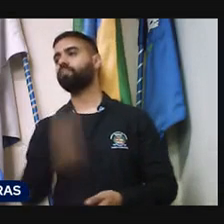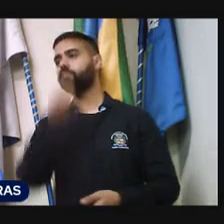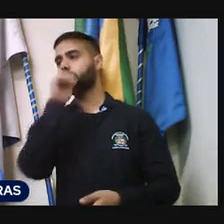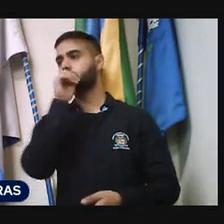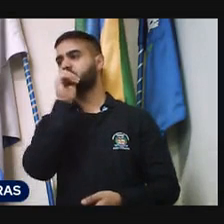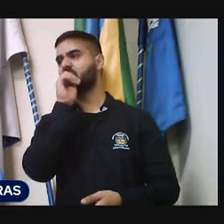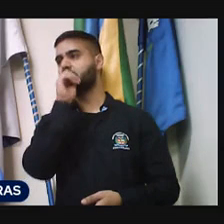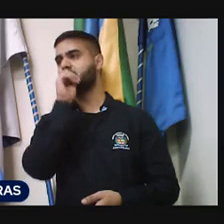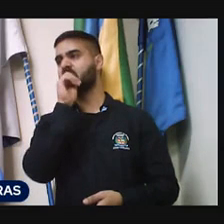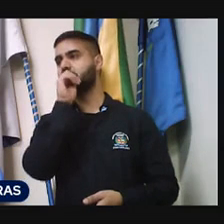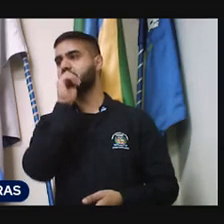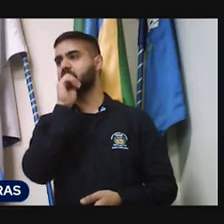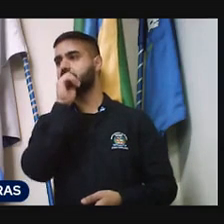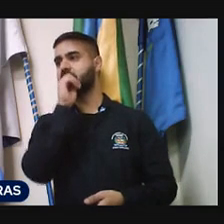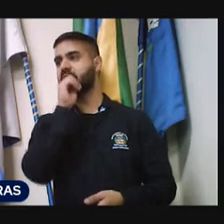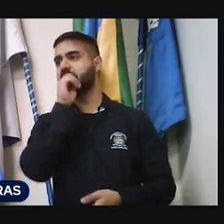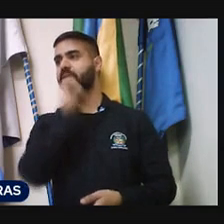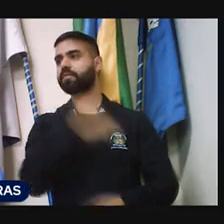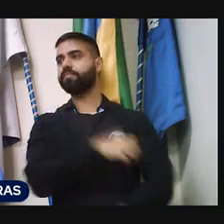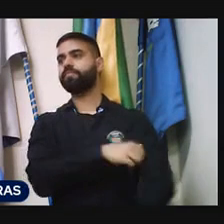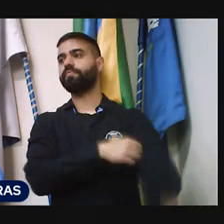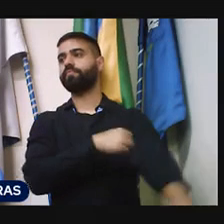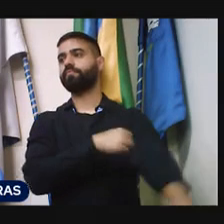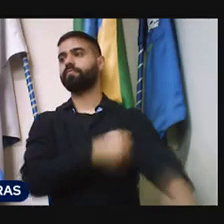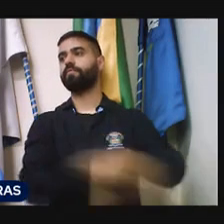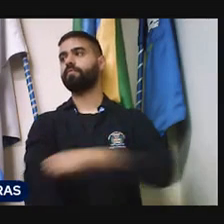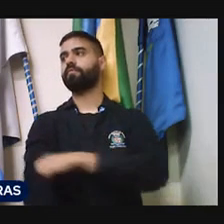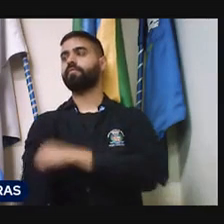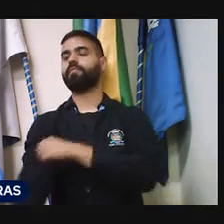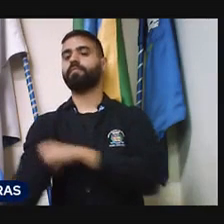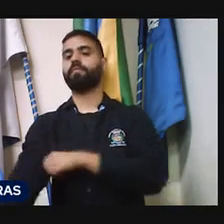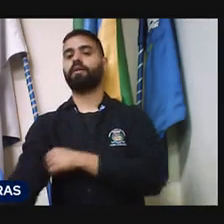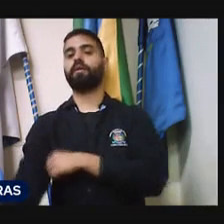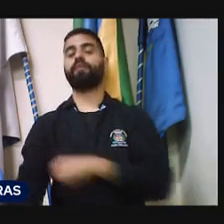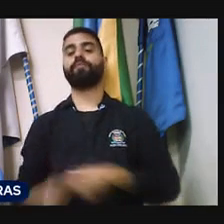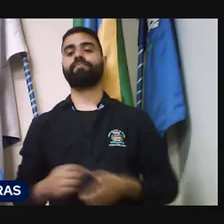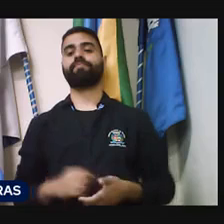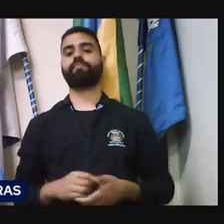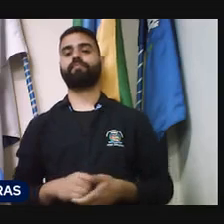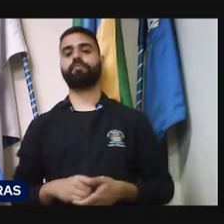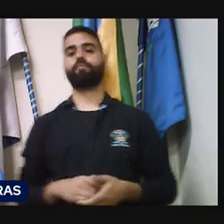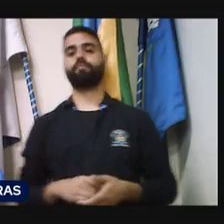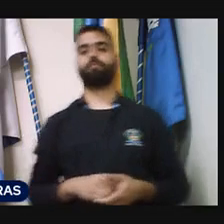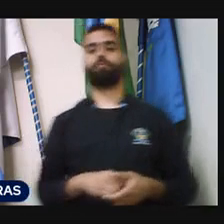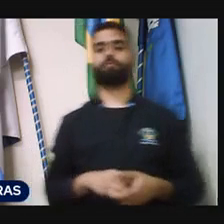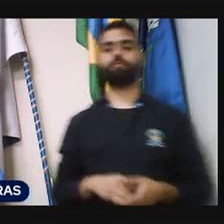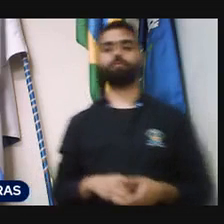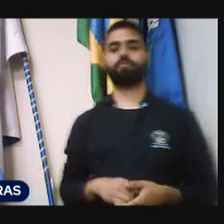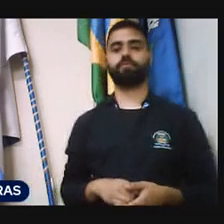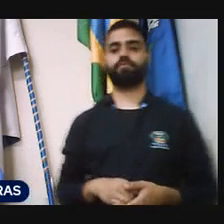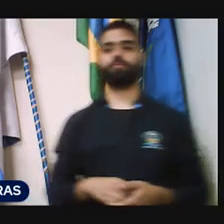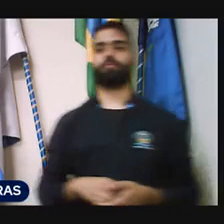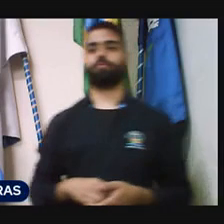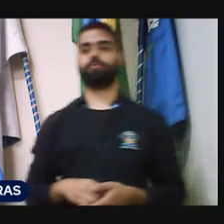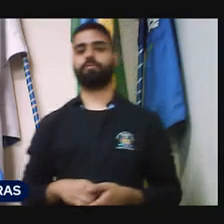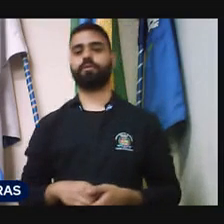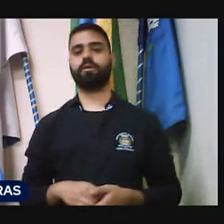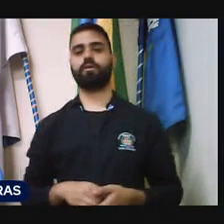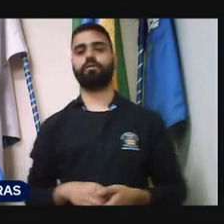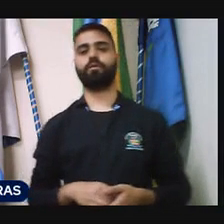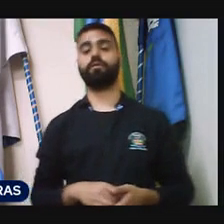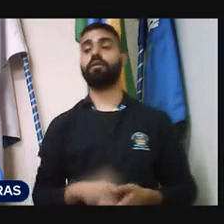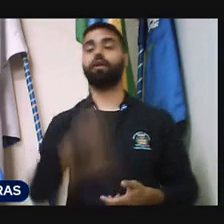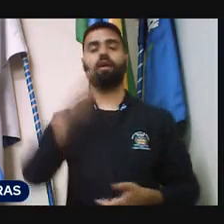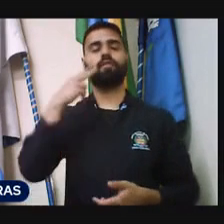421 o excelentíssimo senhor presidente da Câmara Municipal Vereador José Renault a vereadora Fabiana Vasconcelos nossas prerrogativas na forma